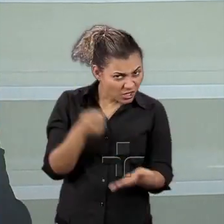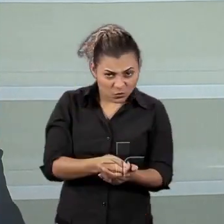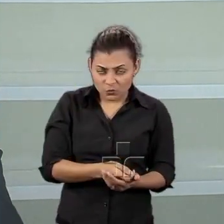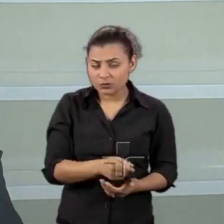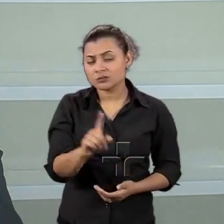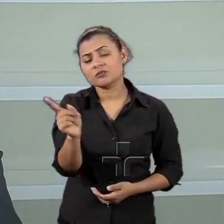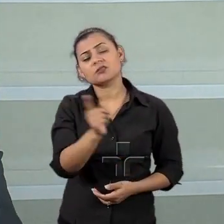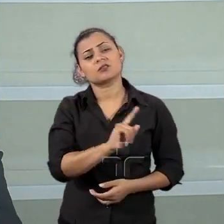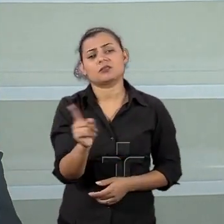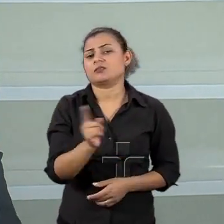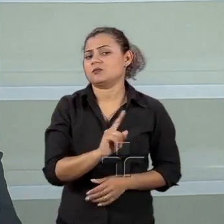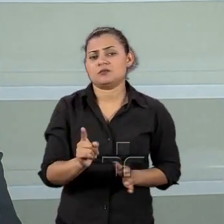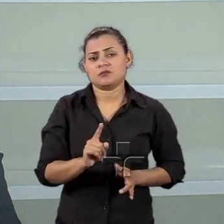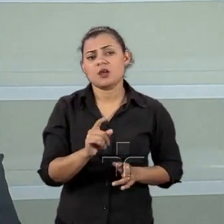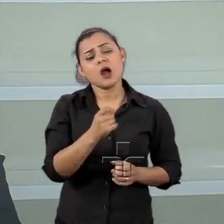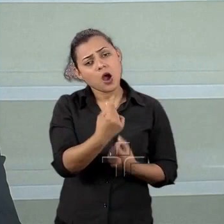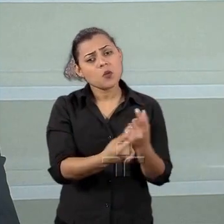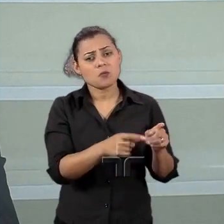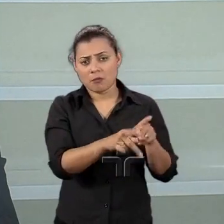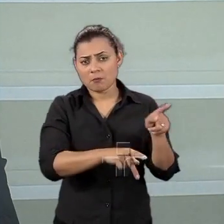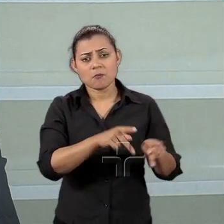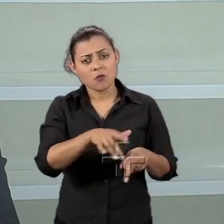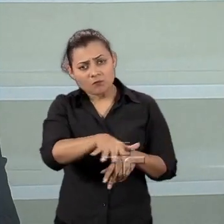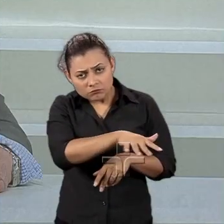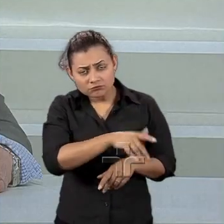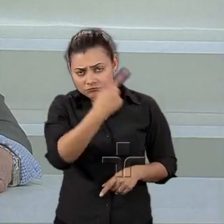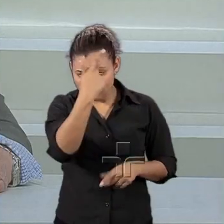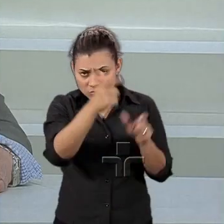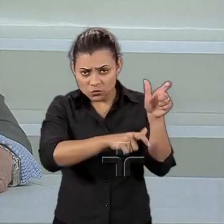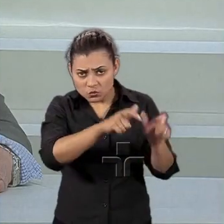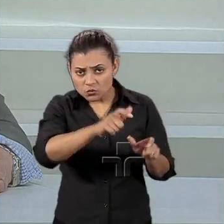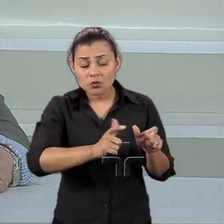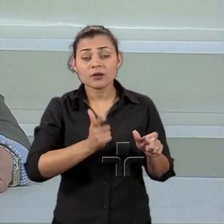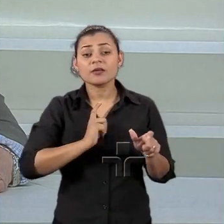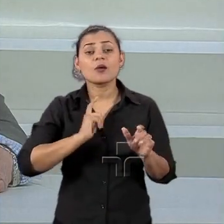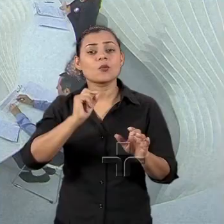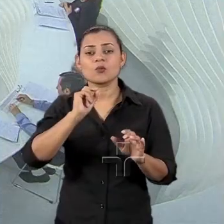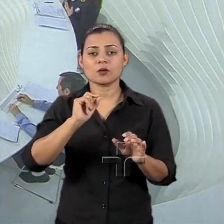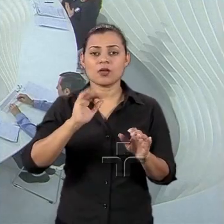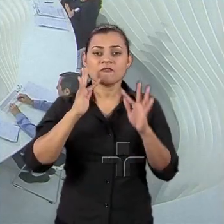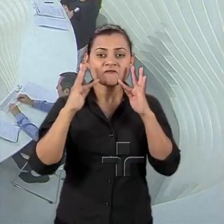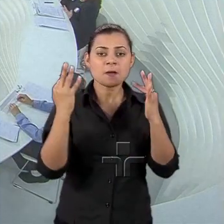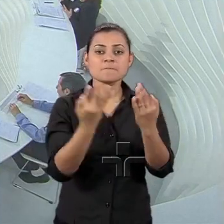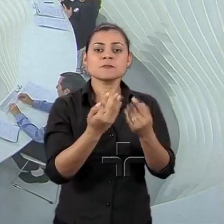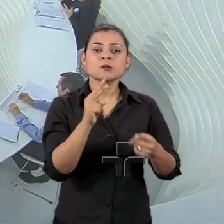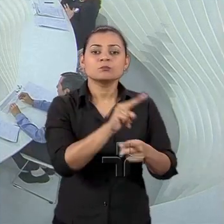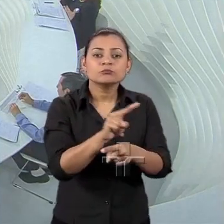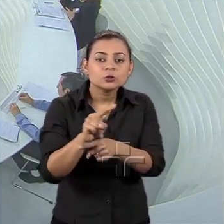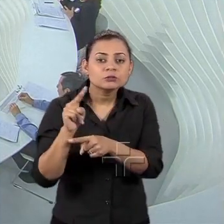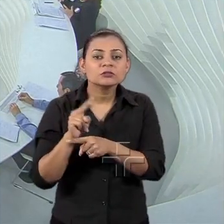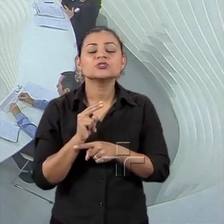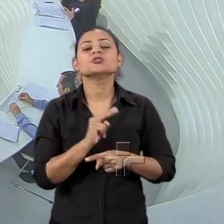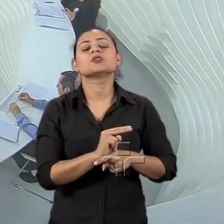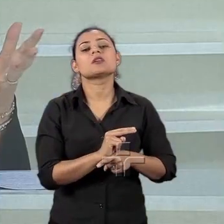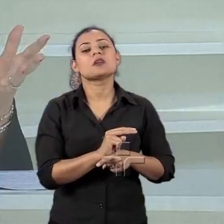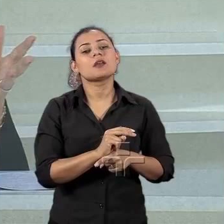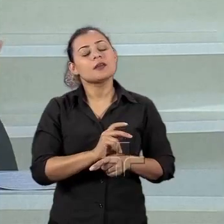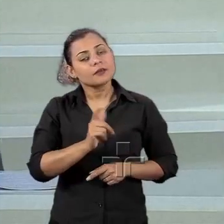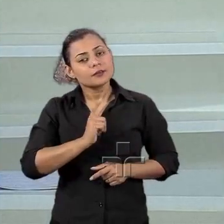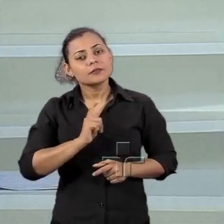Uma parte das pessoas que estão atrás de volta de conceitos familiares que acham que estão